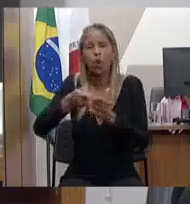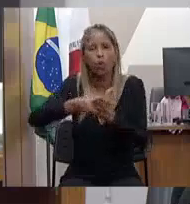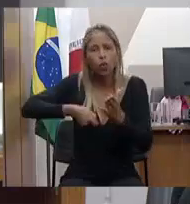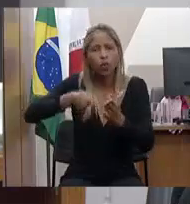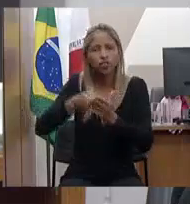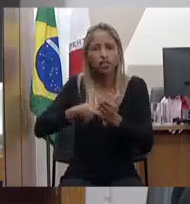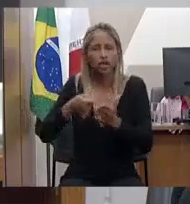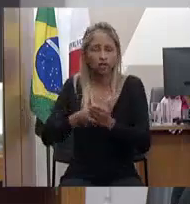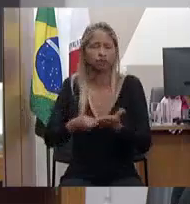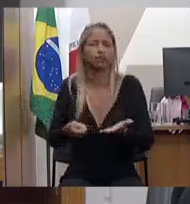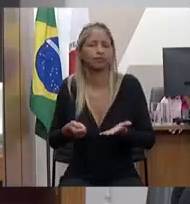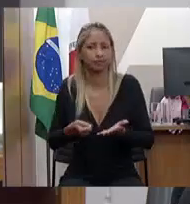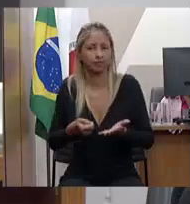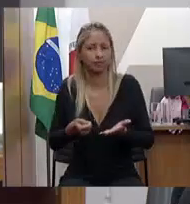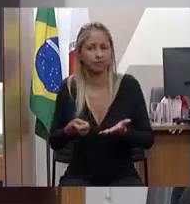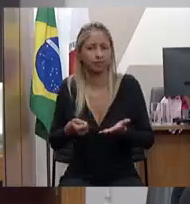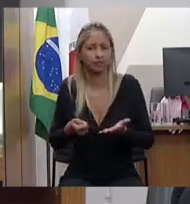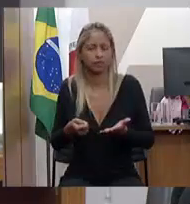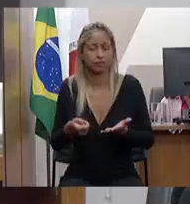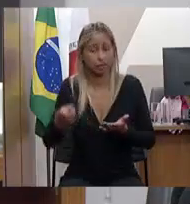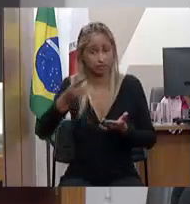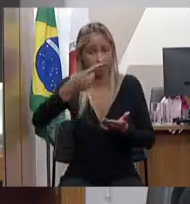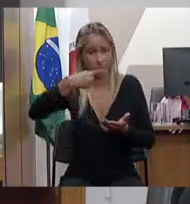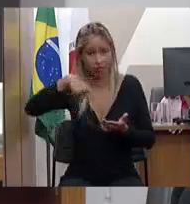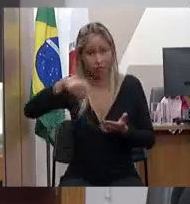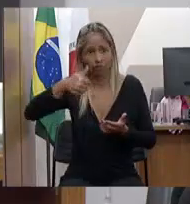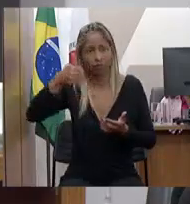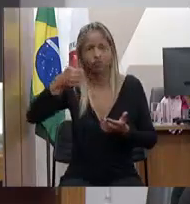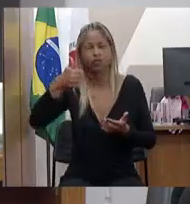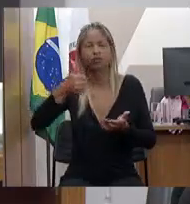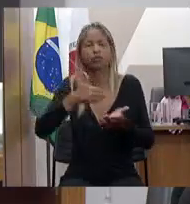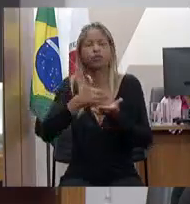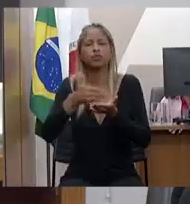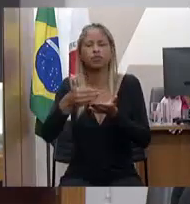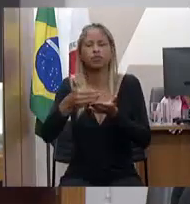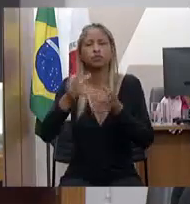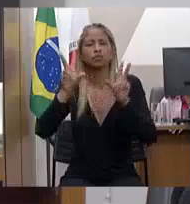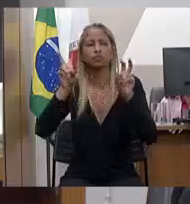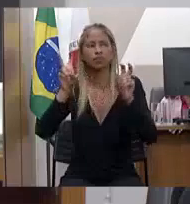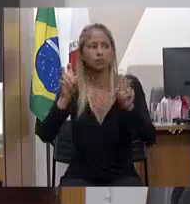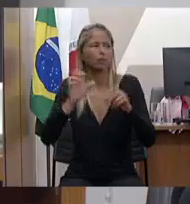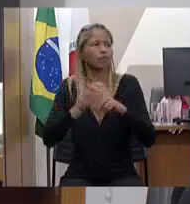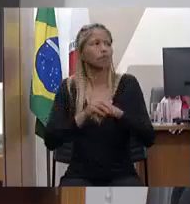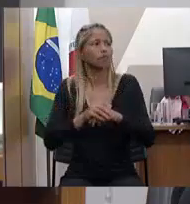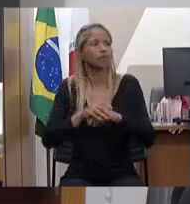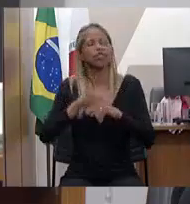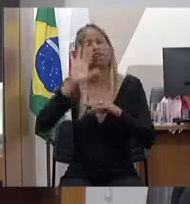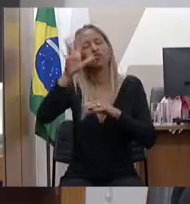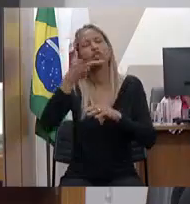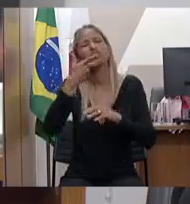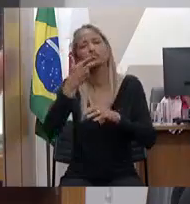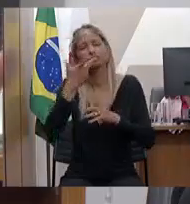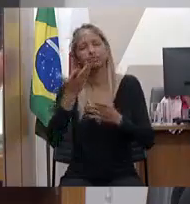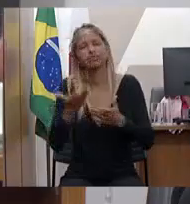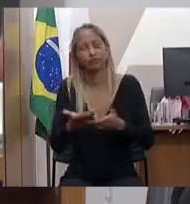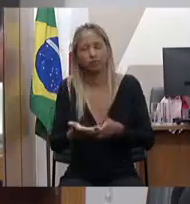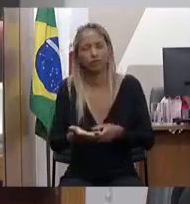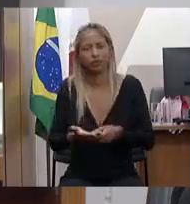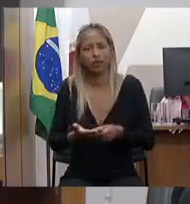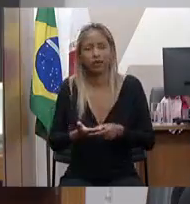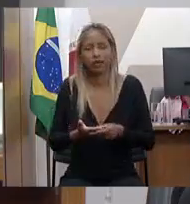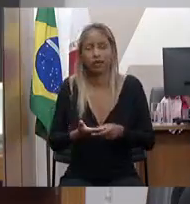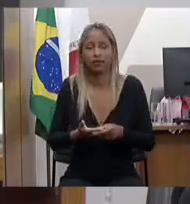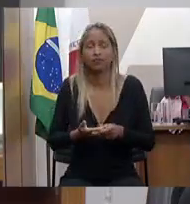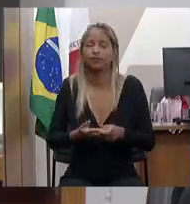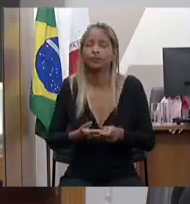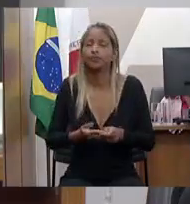luta a gente até começou a cunhar um termo que foi falado que várias vezes no meio ambiente a gente fala